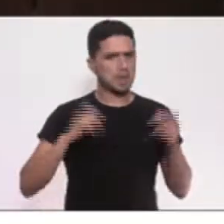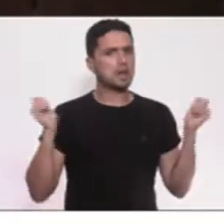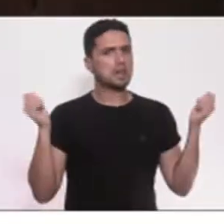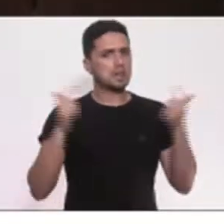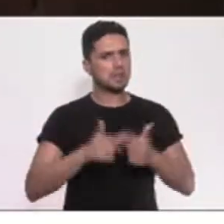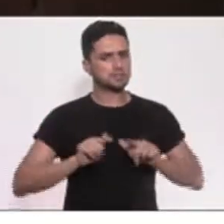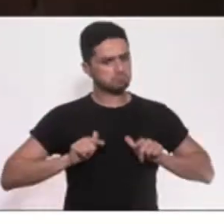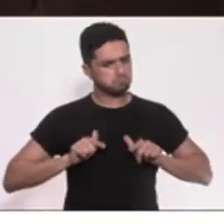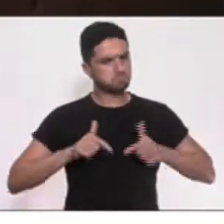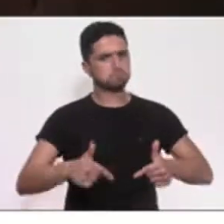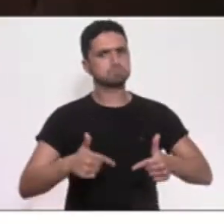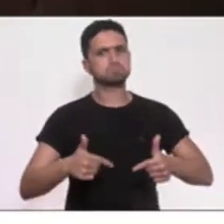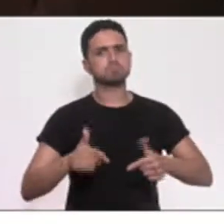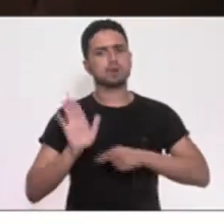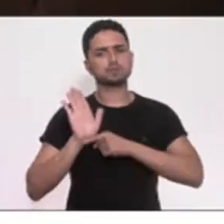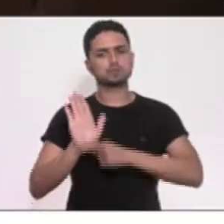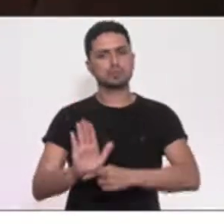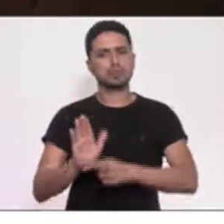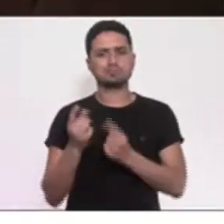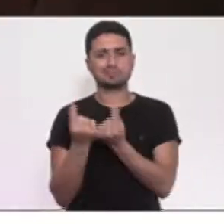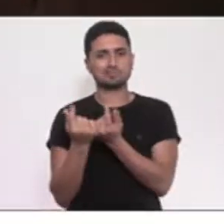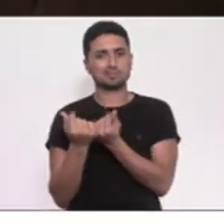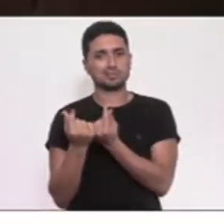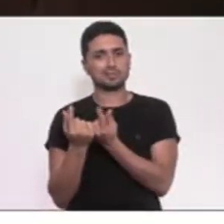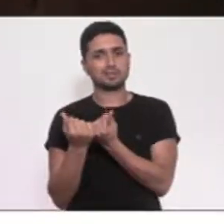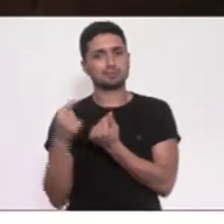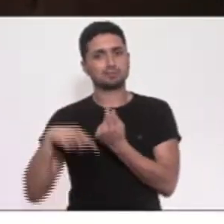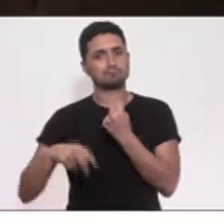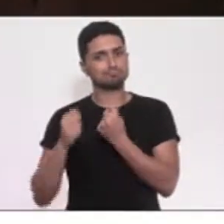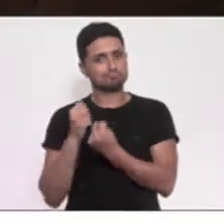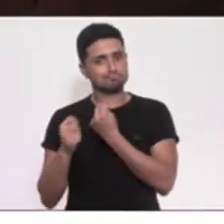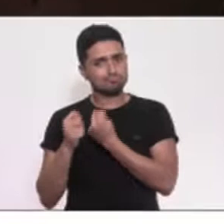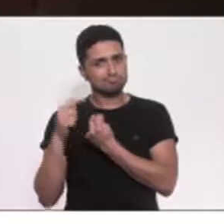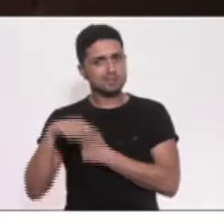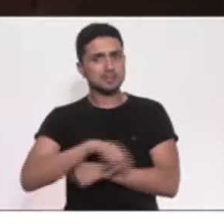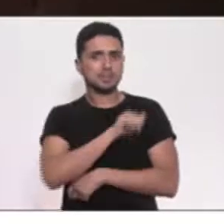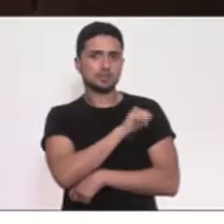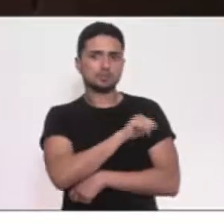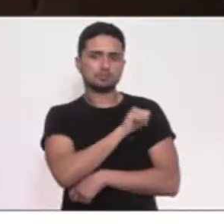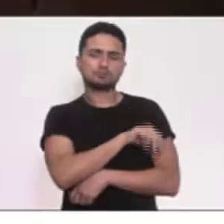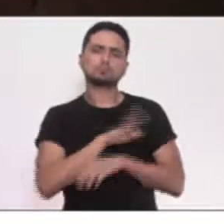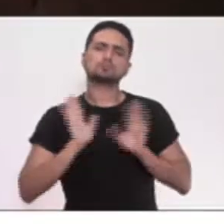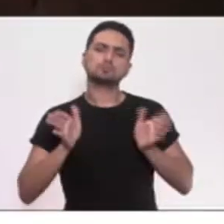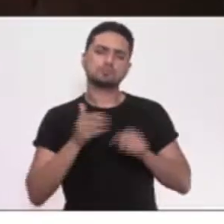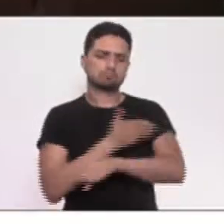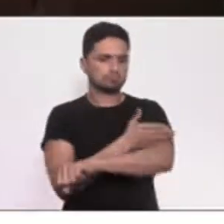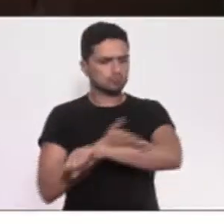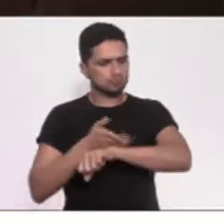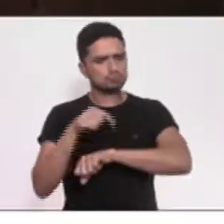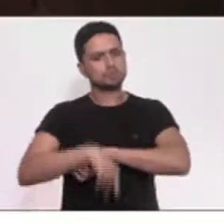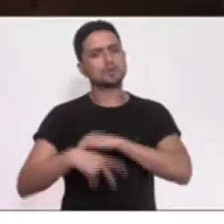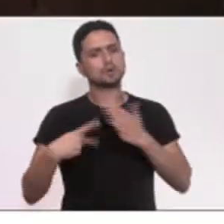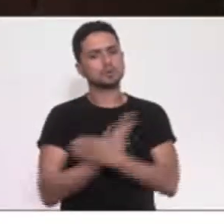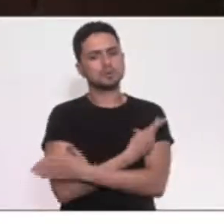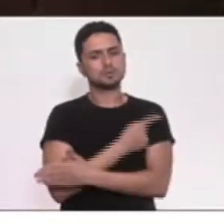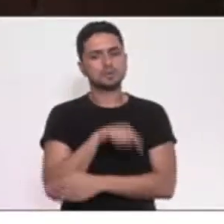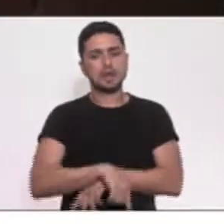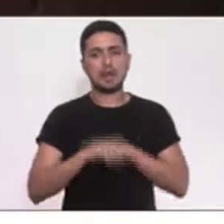financeira do Estado do Rio de Janeiro. Como é de praxe, essa casa é a responsável